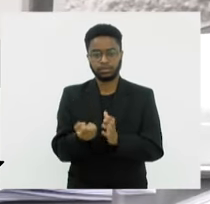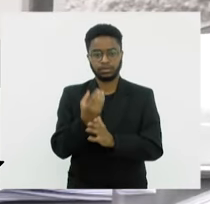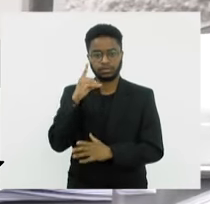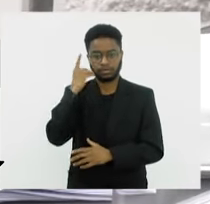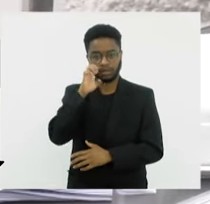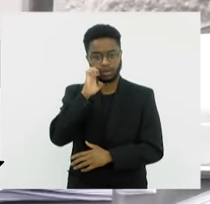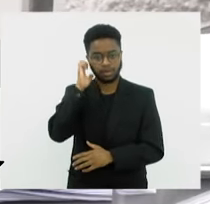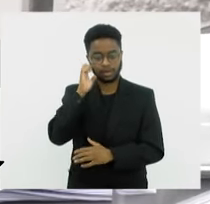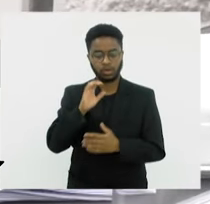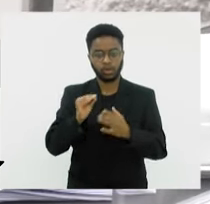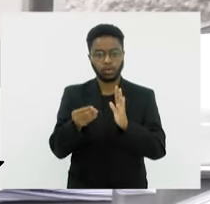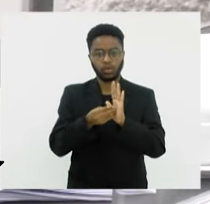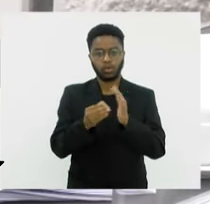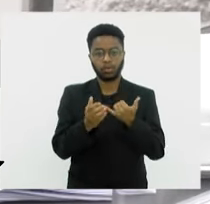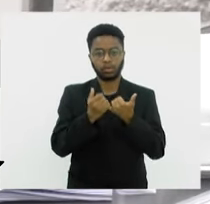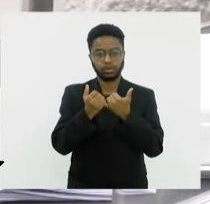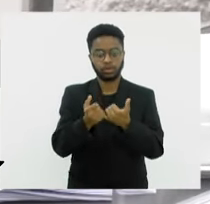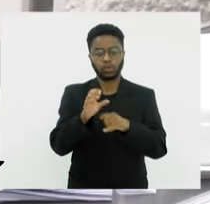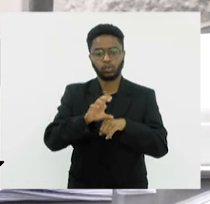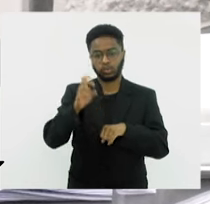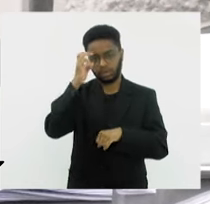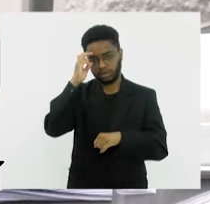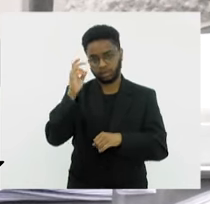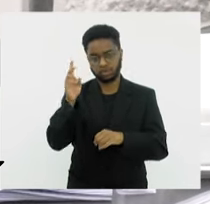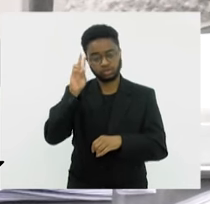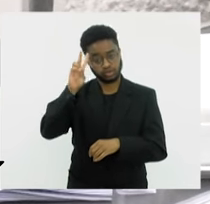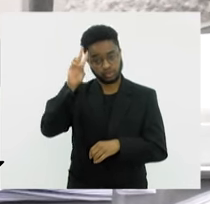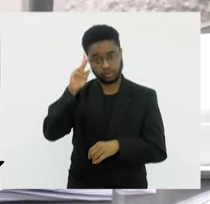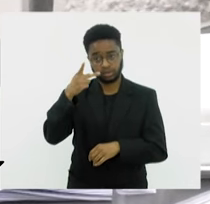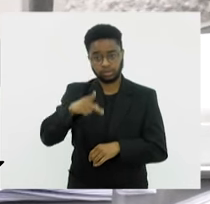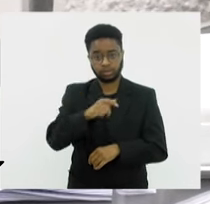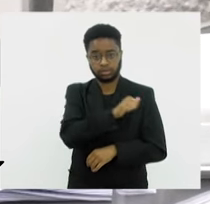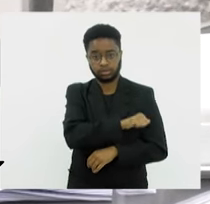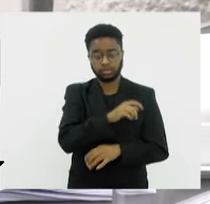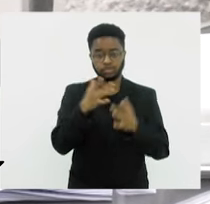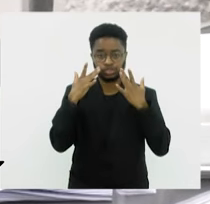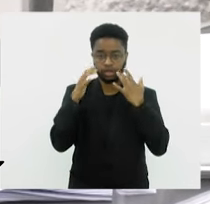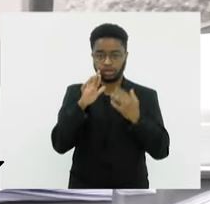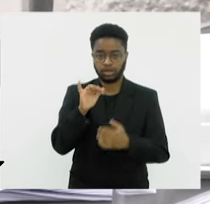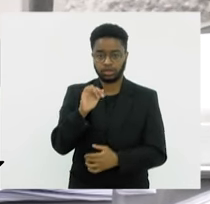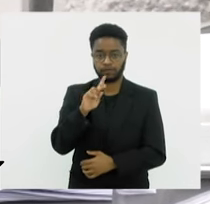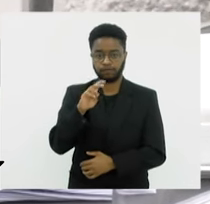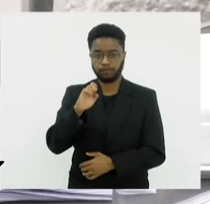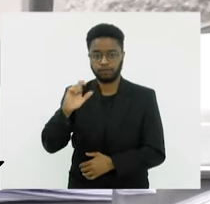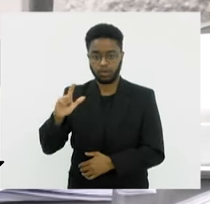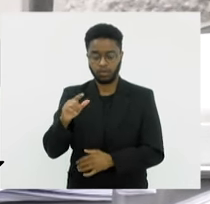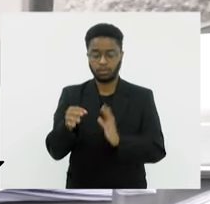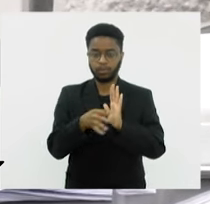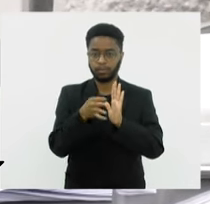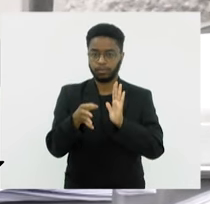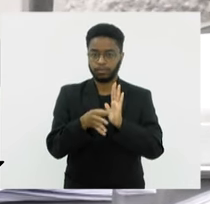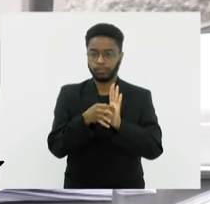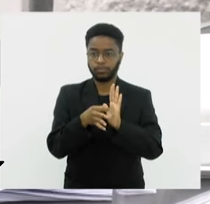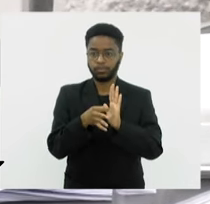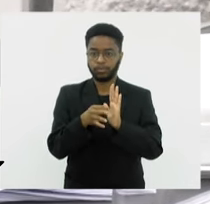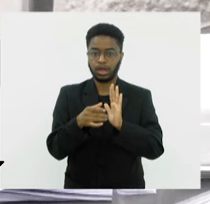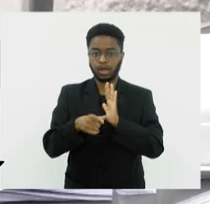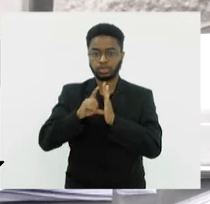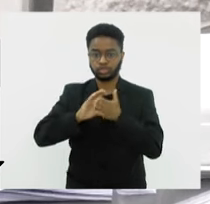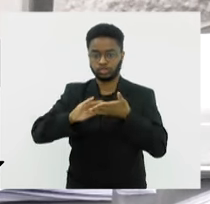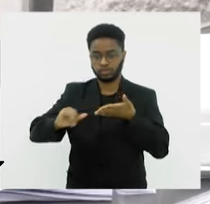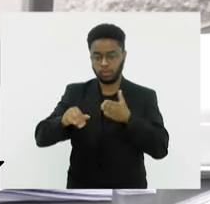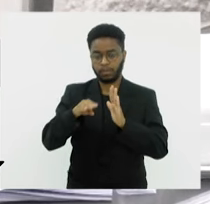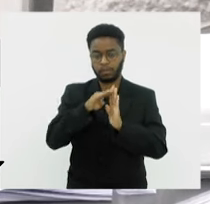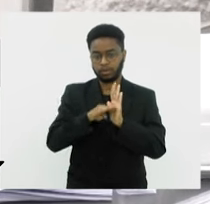como patrimônio histórico, cultural e artístico de natureza imaterial do Estado do Rio de Janeiro, o Teatro Rival. Parecer foi. O projeto tinha sido retirado pela